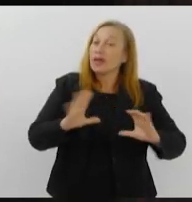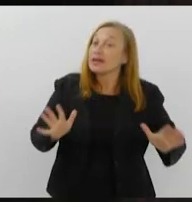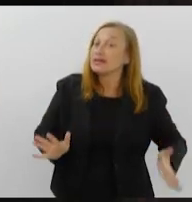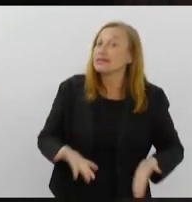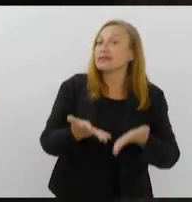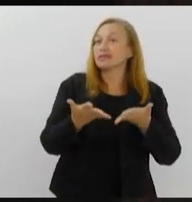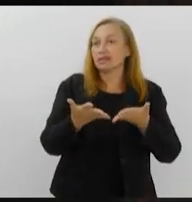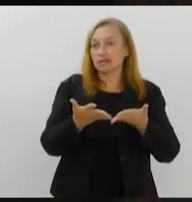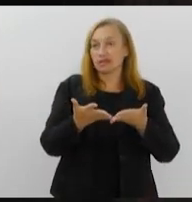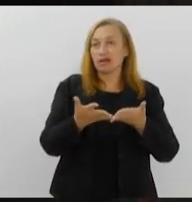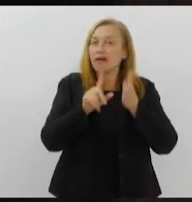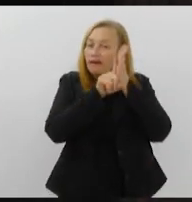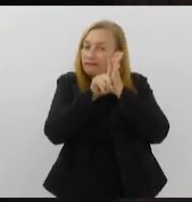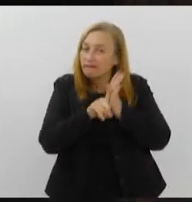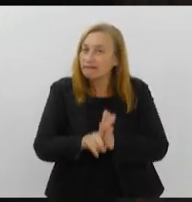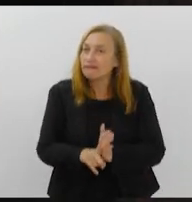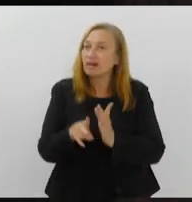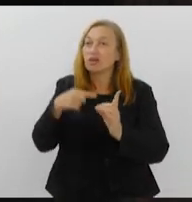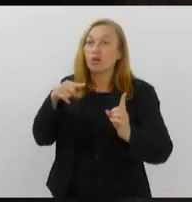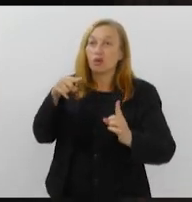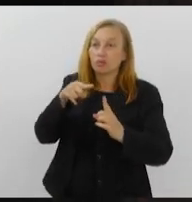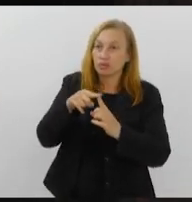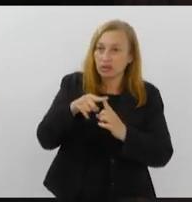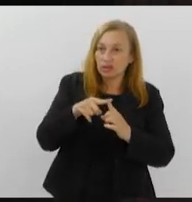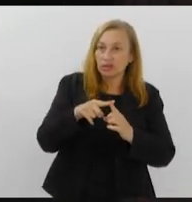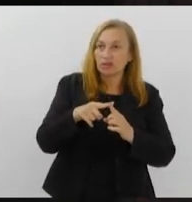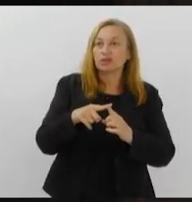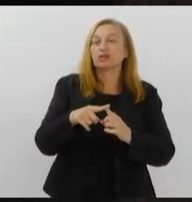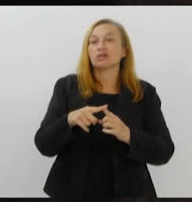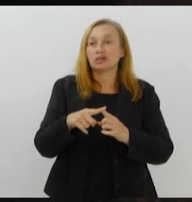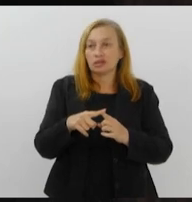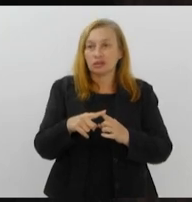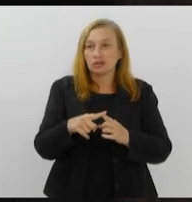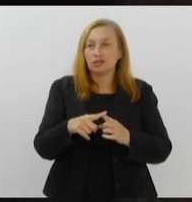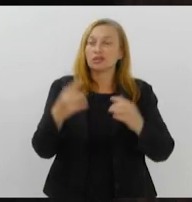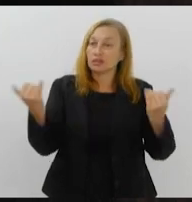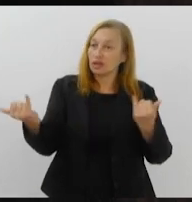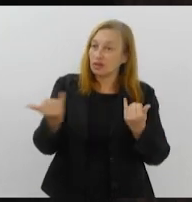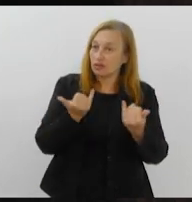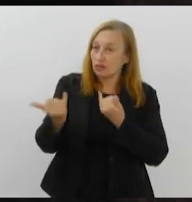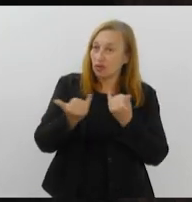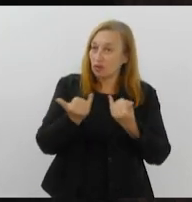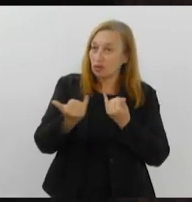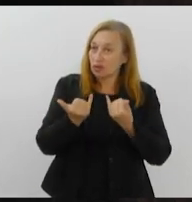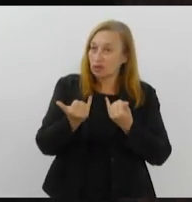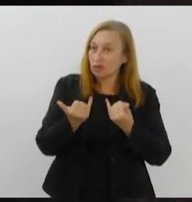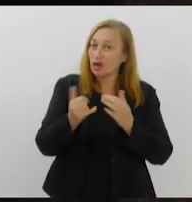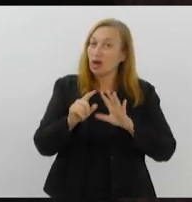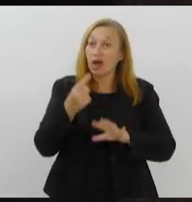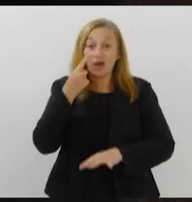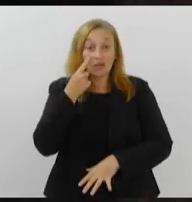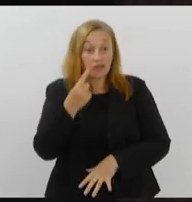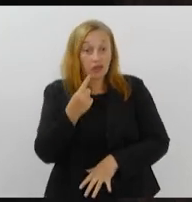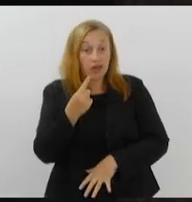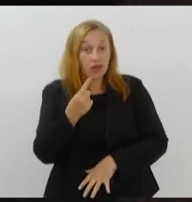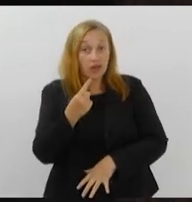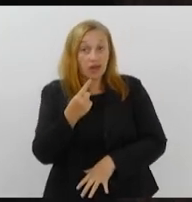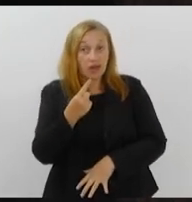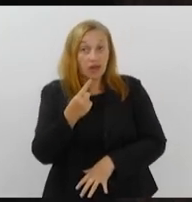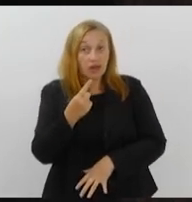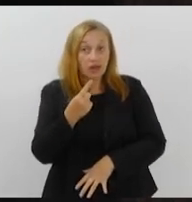incentivando a análise objetiva e imparcial das informações, de modo a identificar